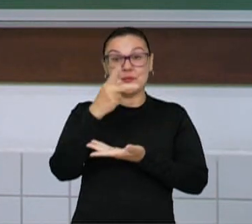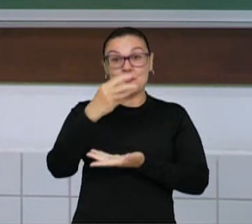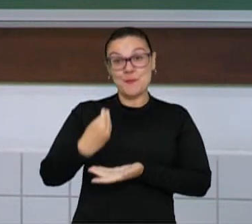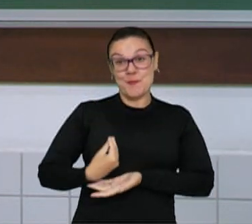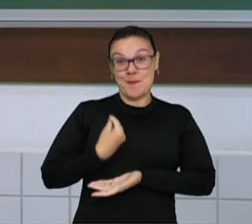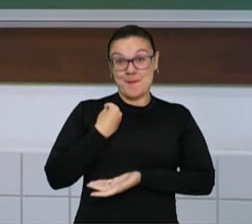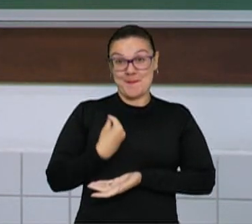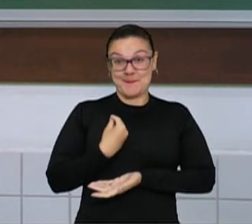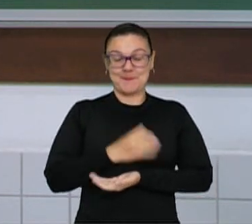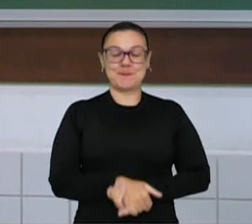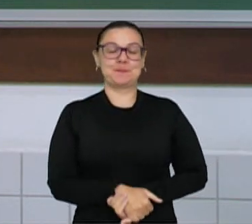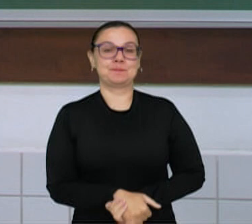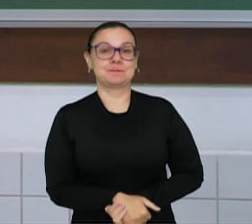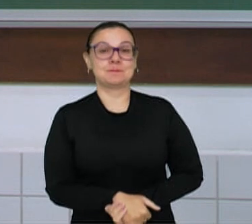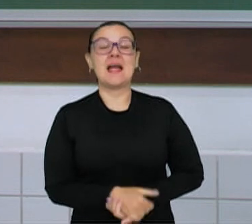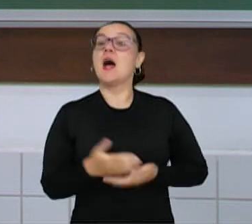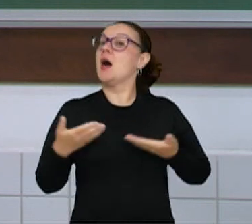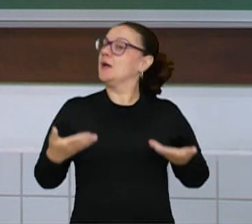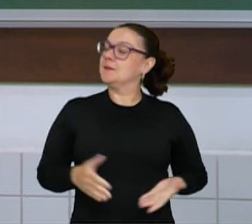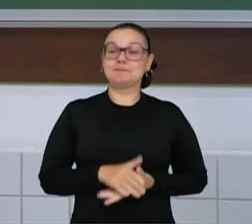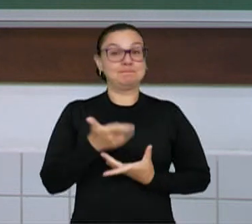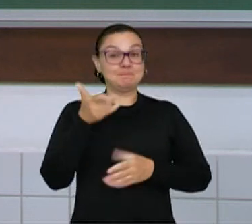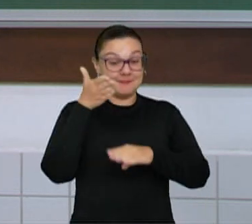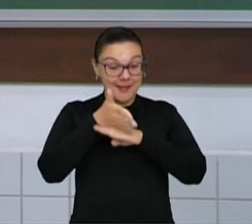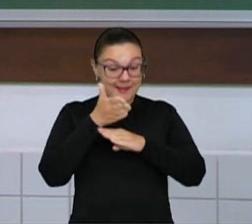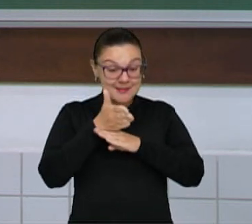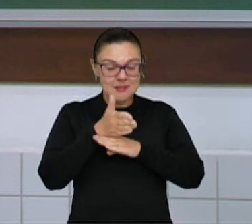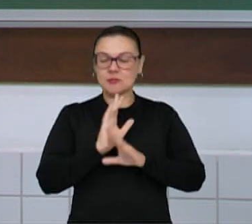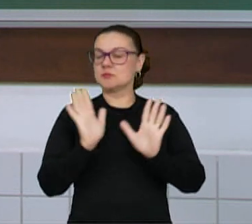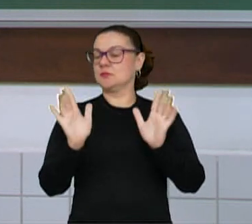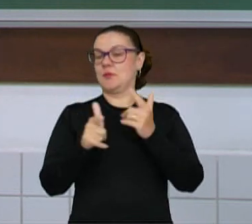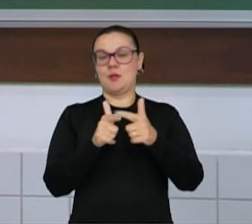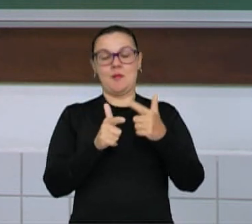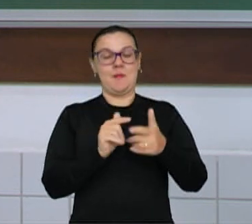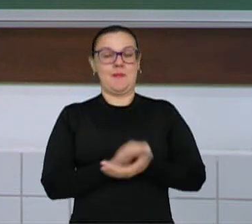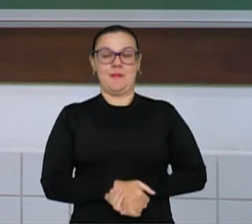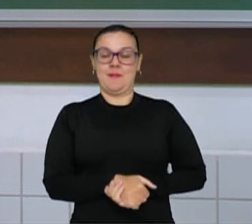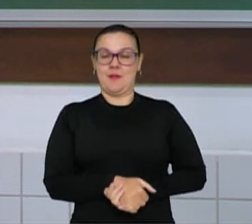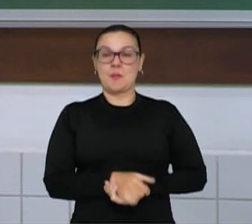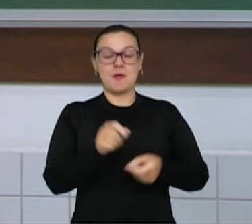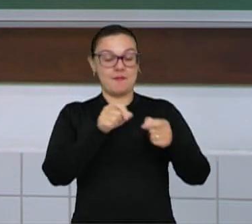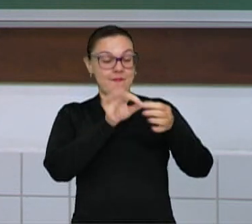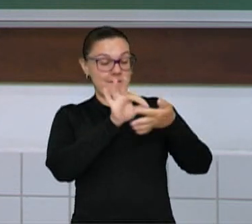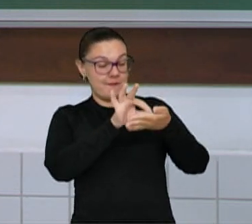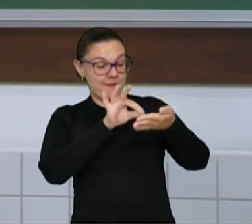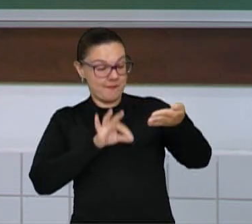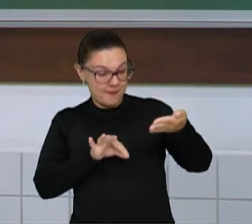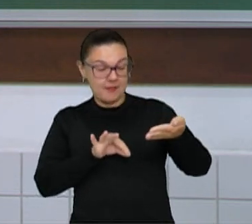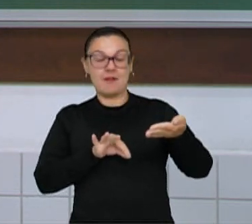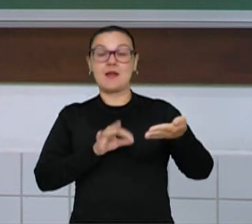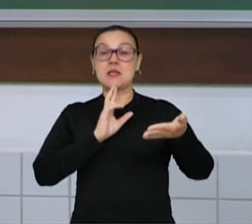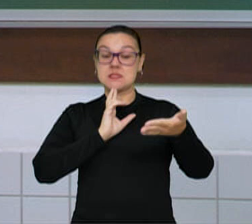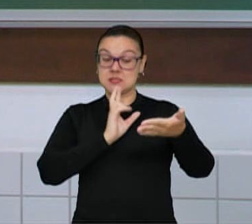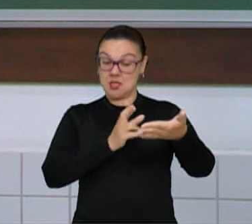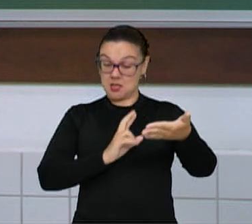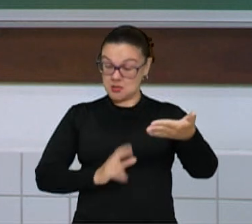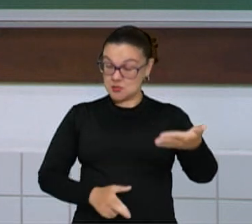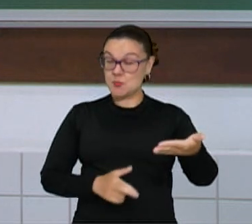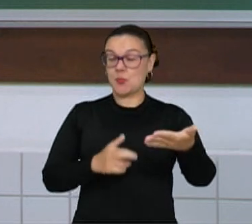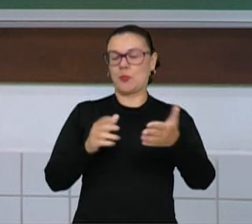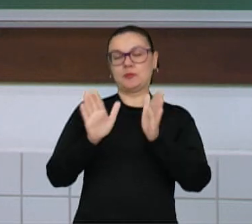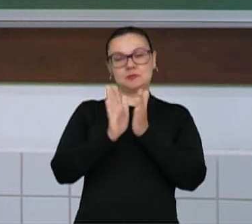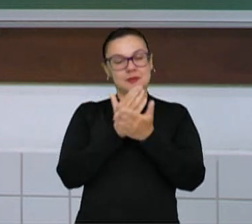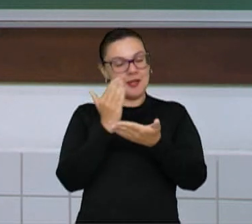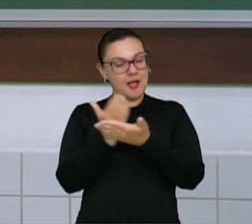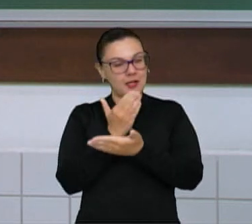é que vão te dar presença. Ah, você não tem acesso ao Classroom? Não tem problema. Faz atividade, né? Respondeu lá no teu